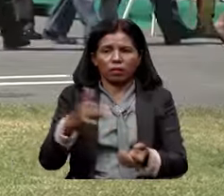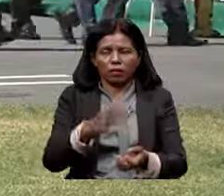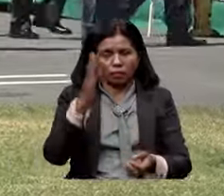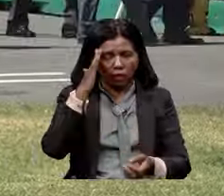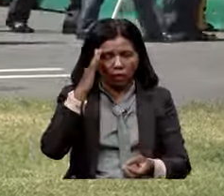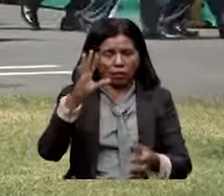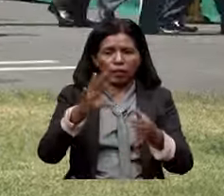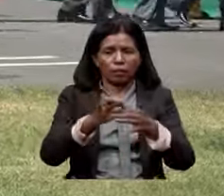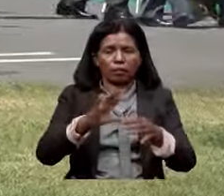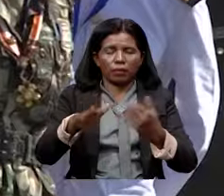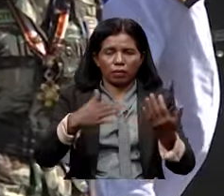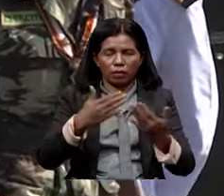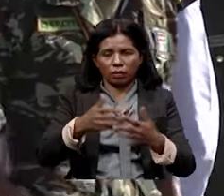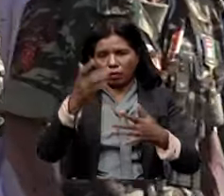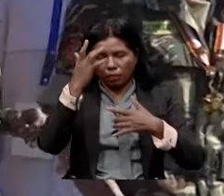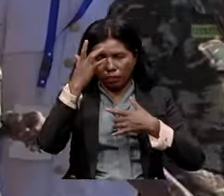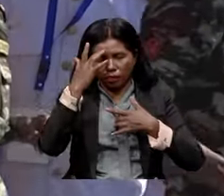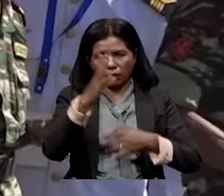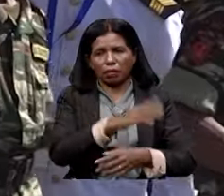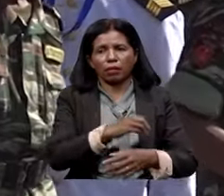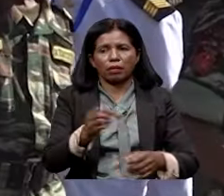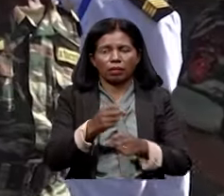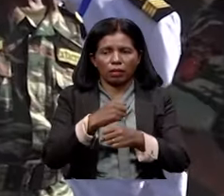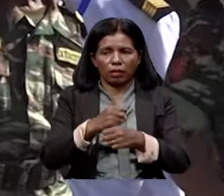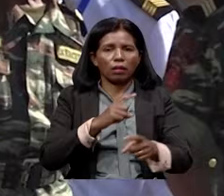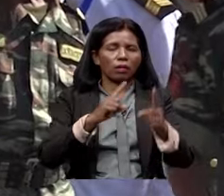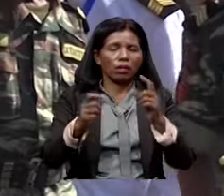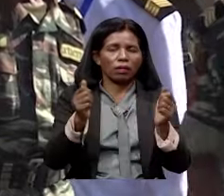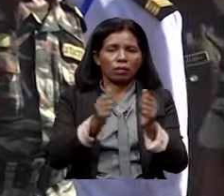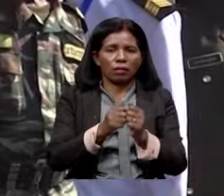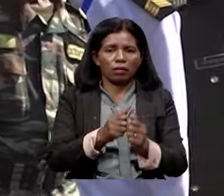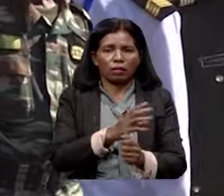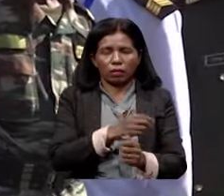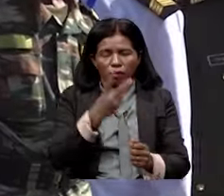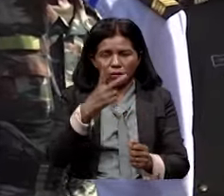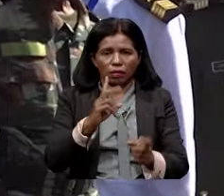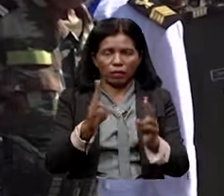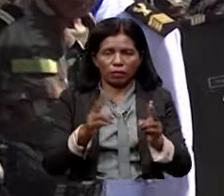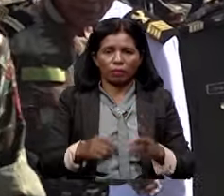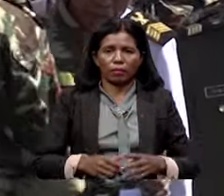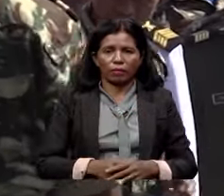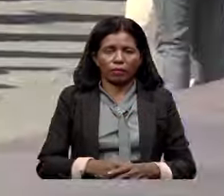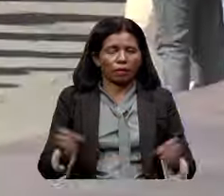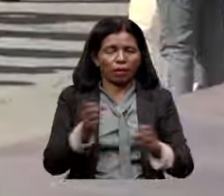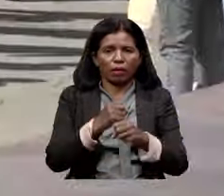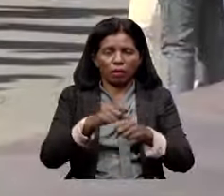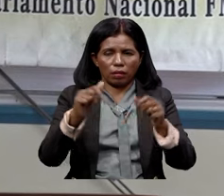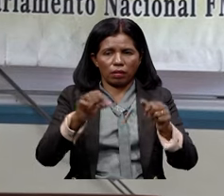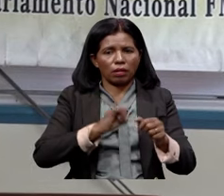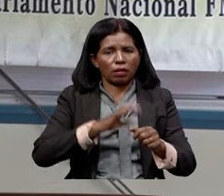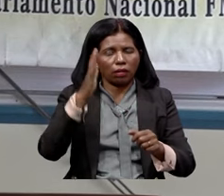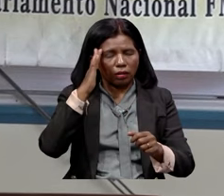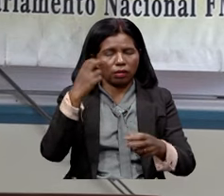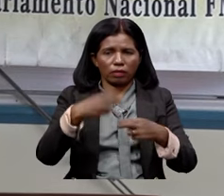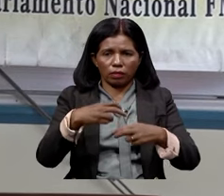detecta, membro Sira Ney sofre morastroma, no Bele ralo intervenção ou de ralo tratamento antes. Lá ralo ainda não é,